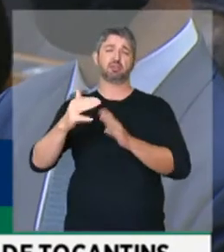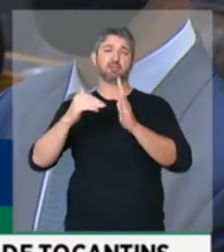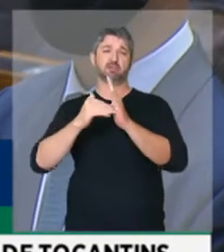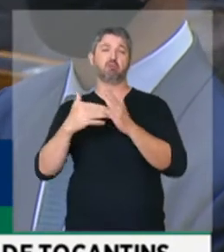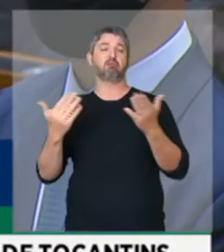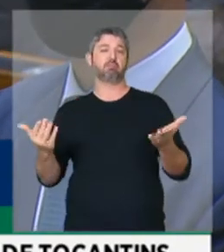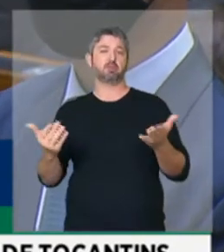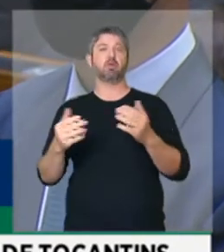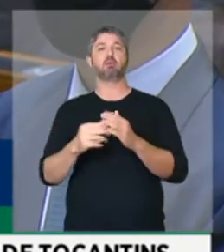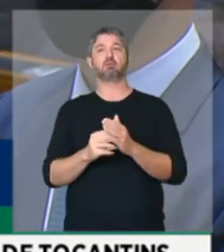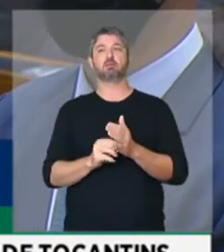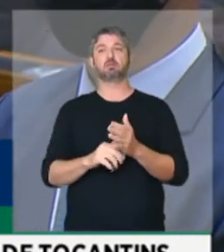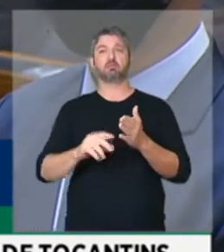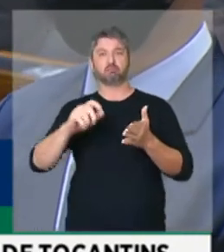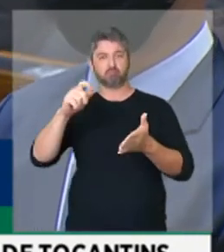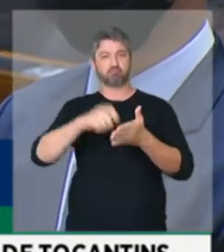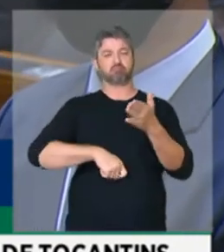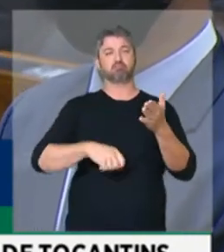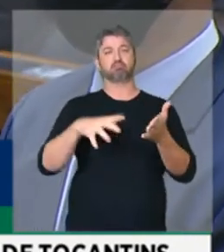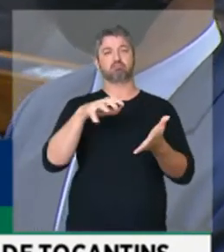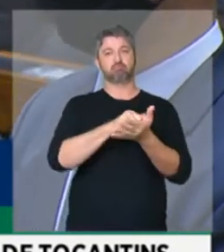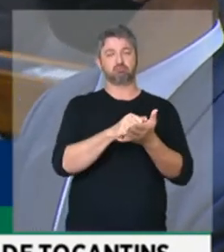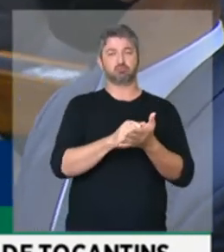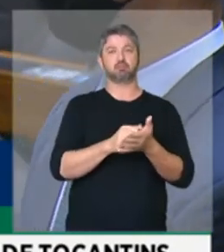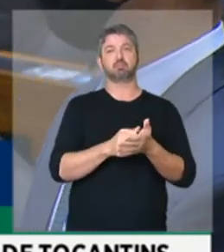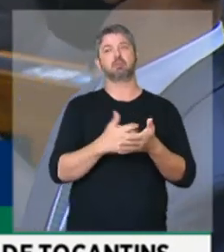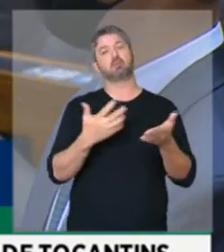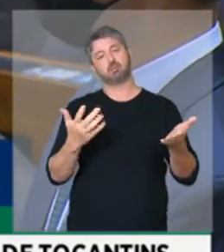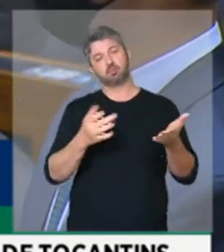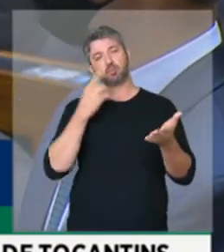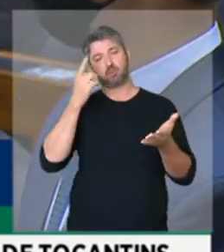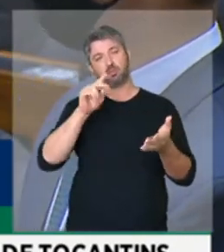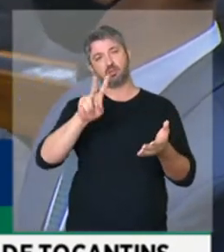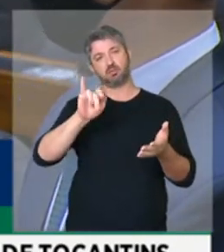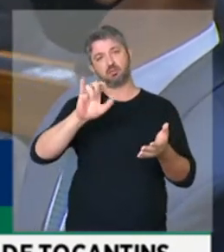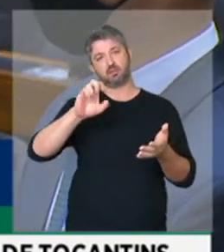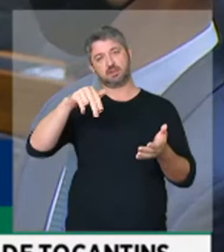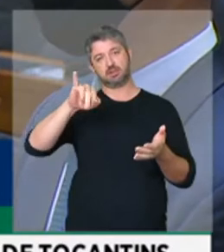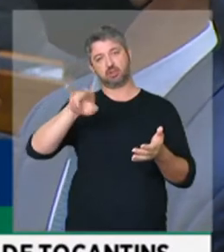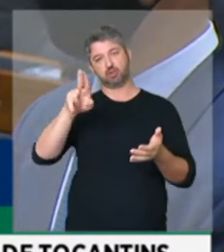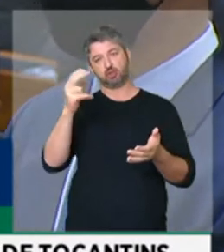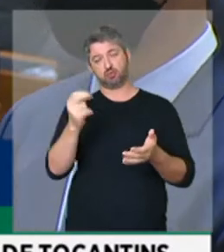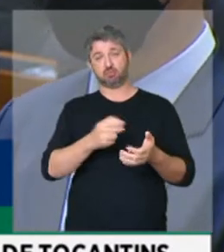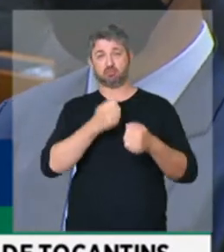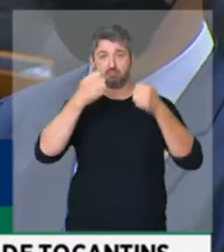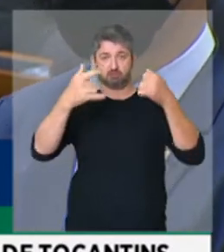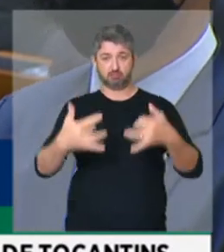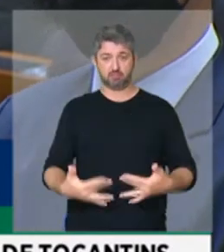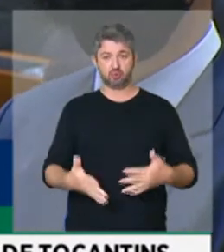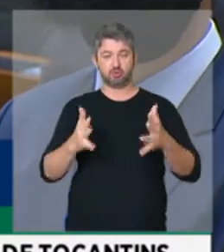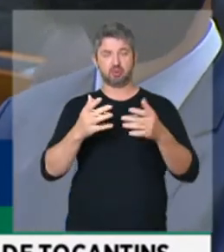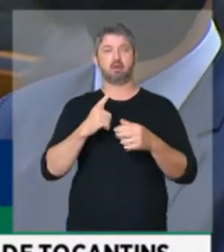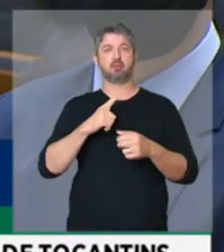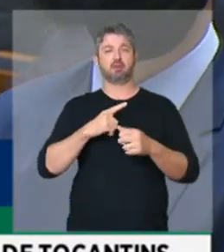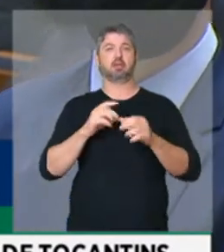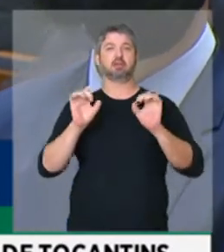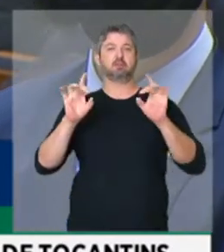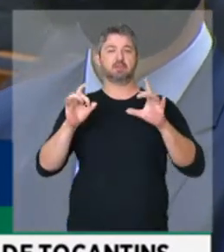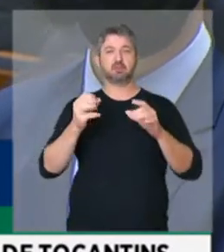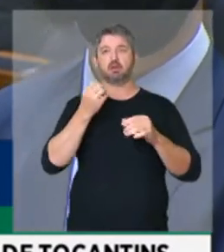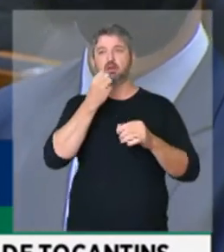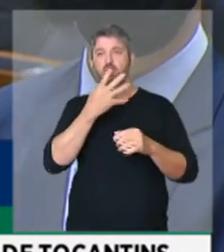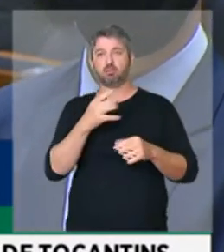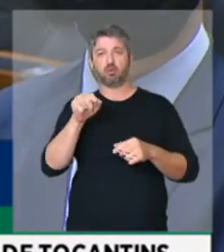vai à promulgação. E o deputado Vicentinho já explicou as vantagens, a importância